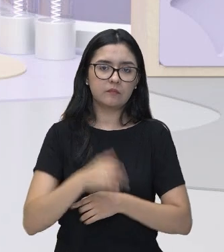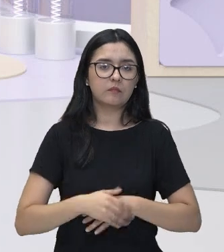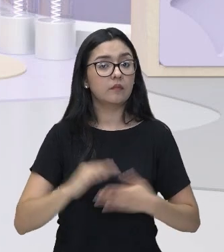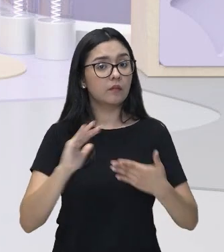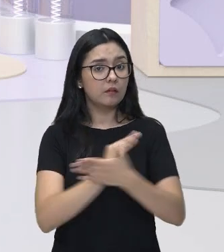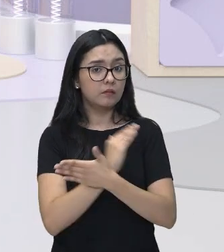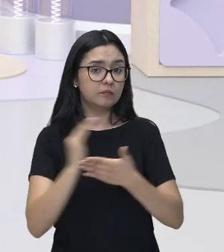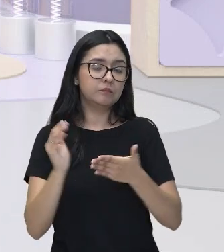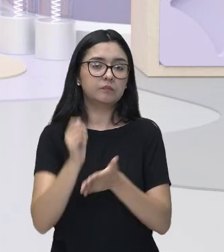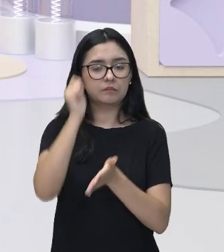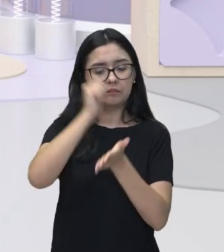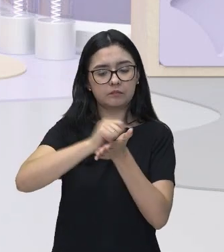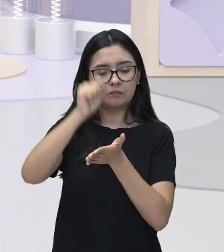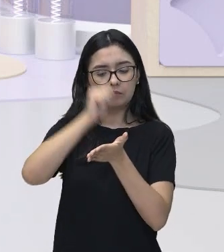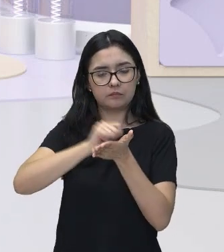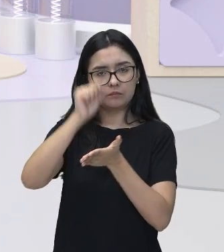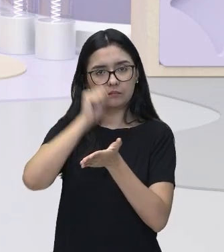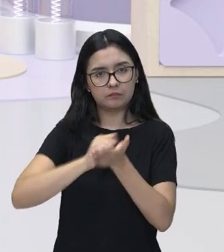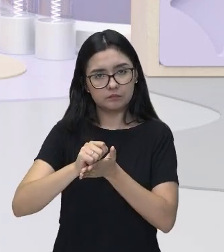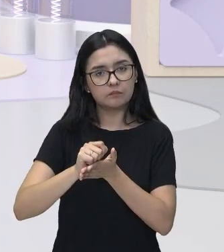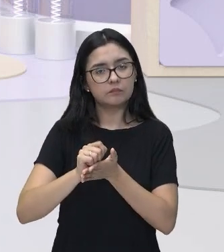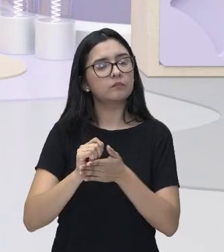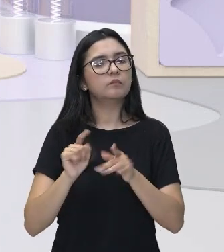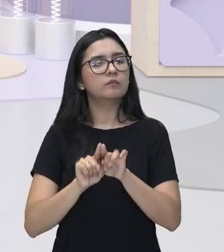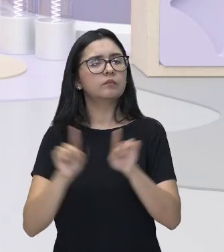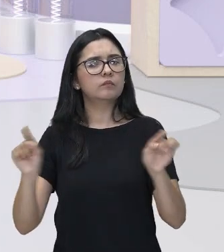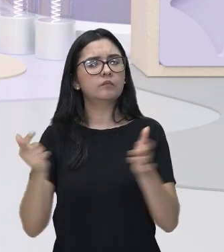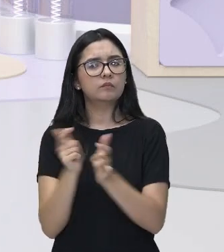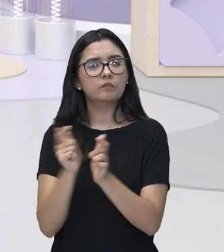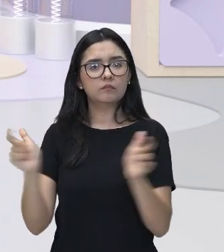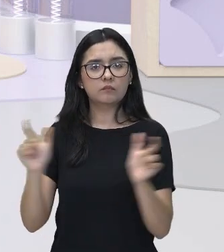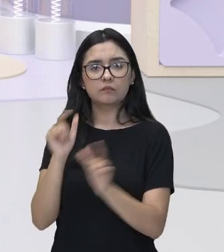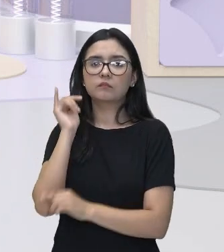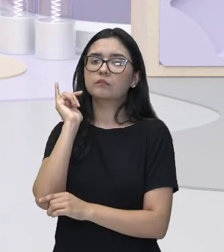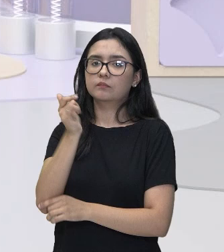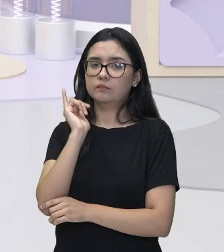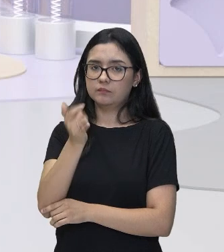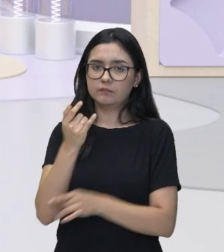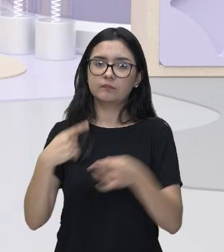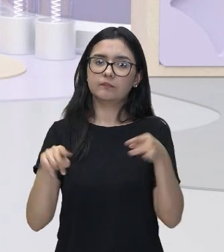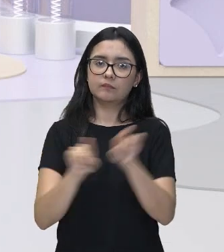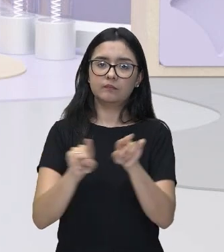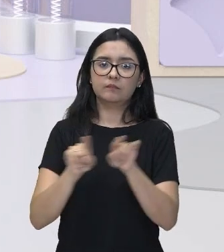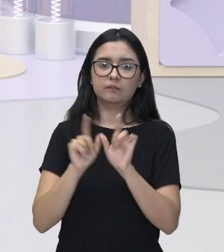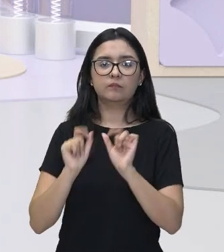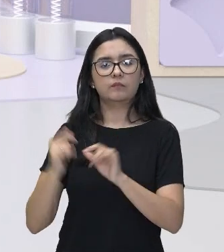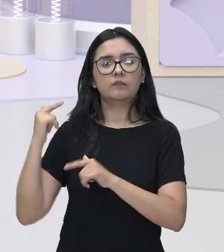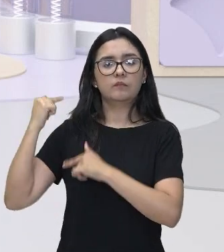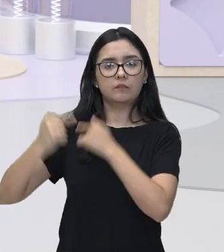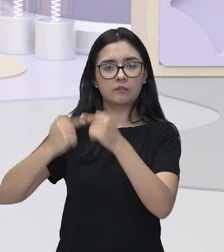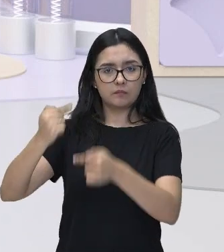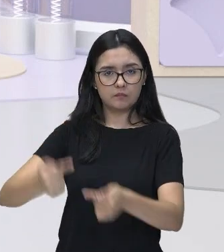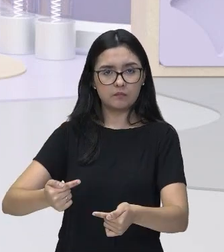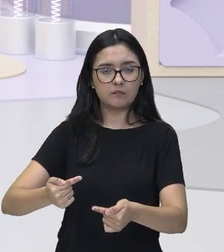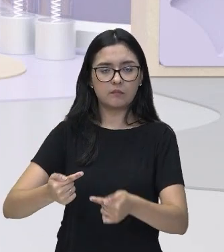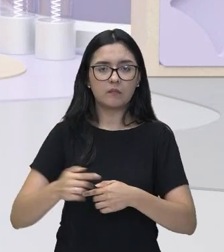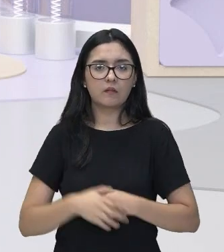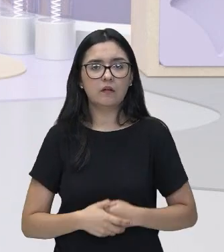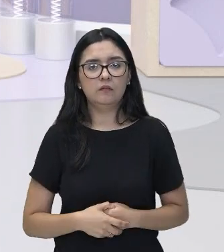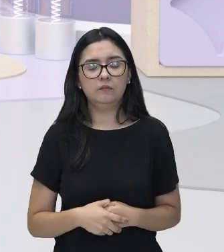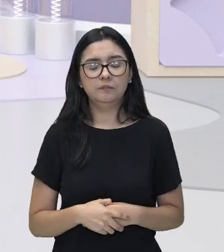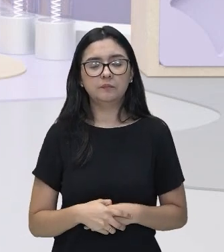Algumas são transcritas para os livros sagrados, mas a maioria de forma oral e são passadas de geração